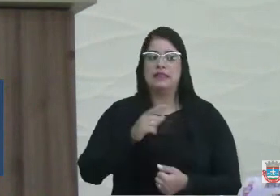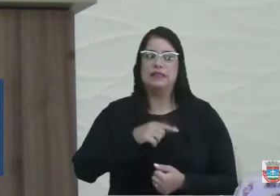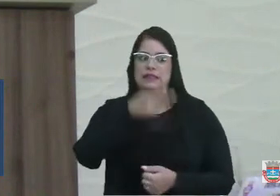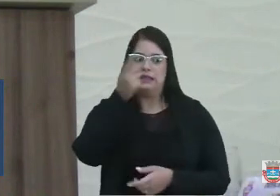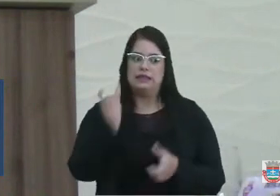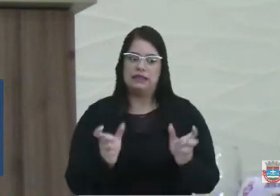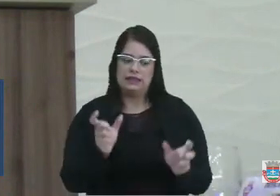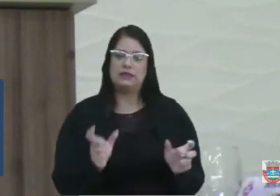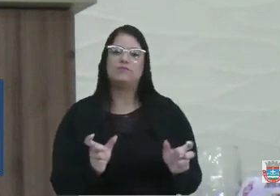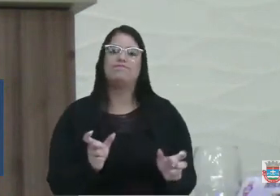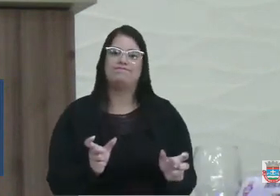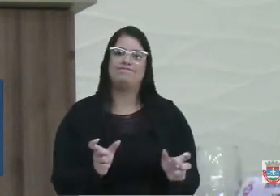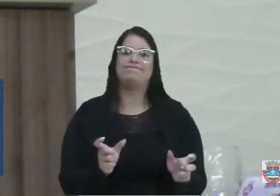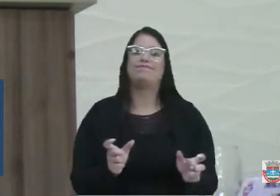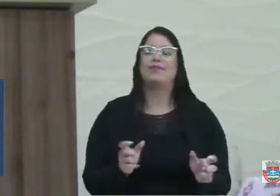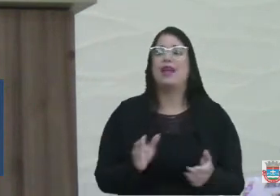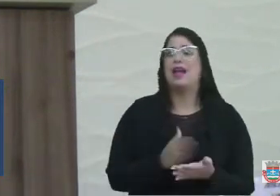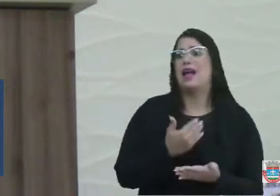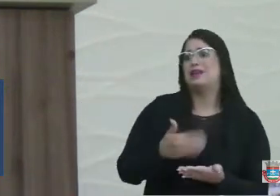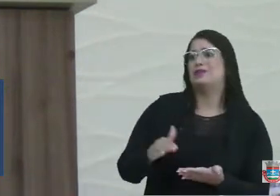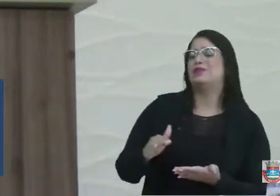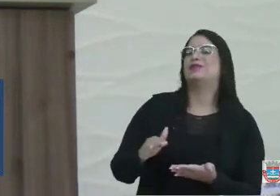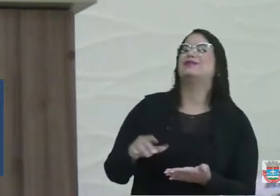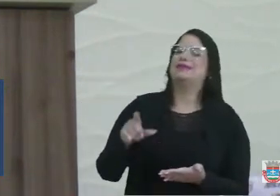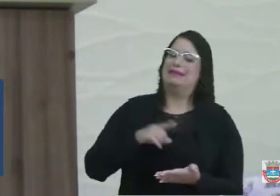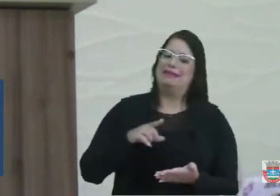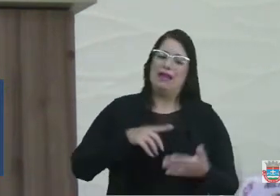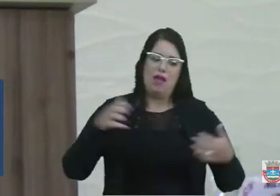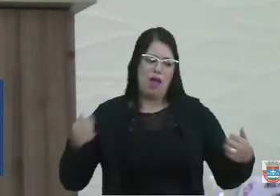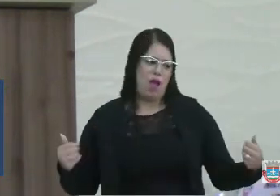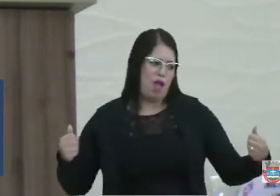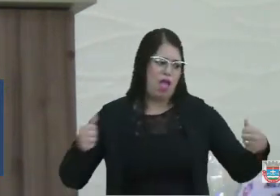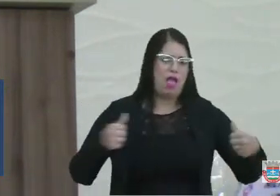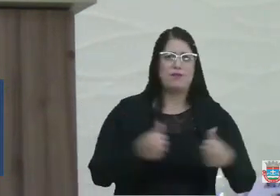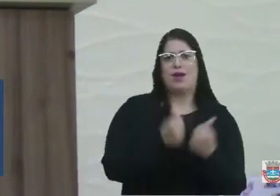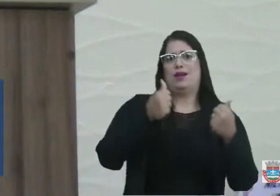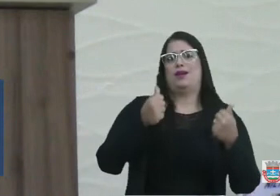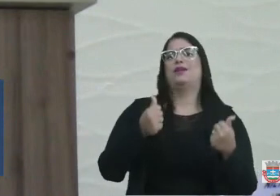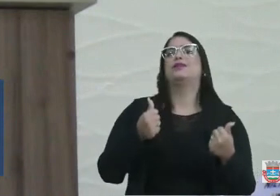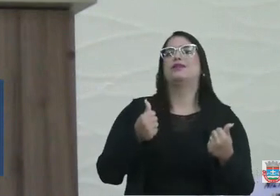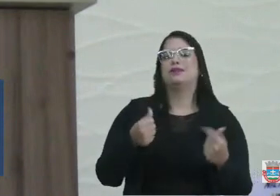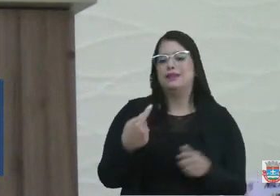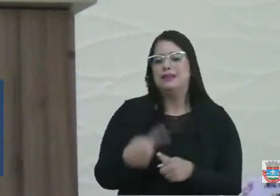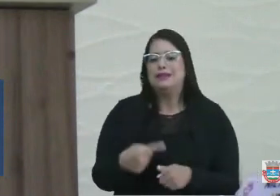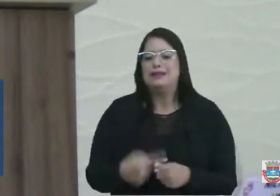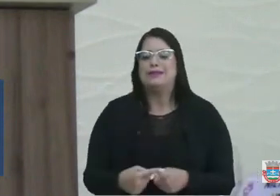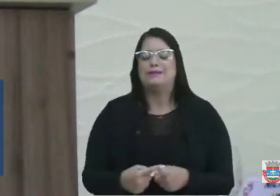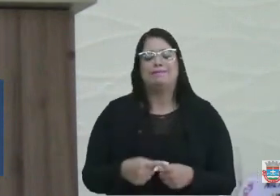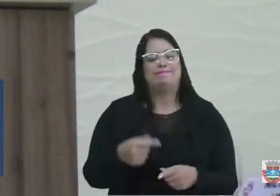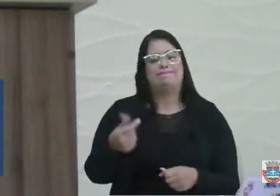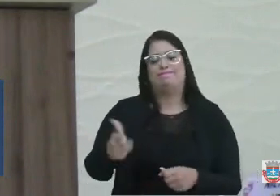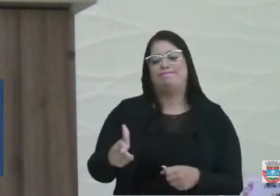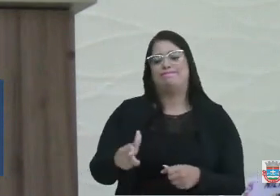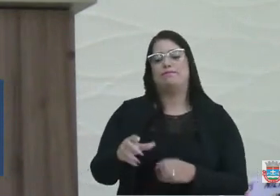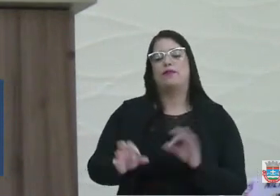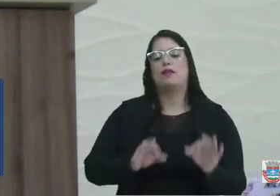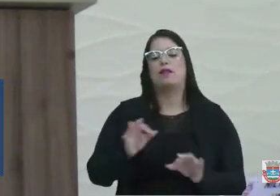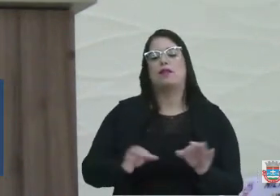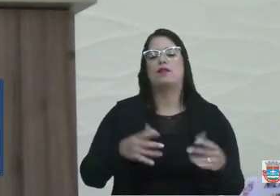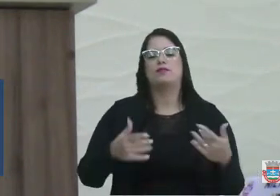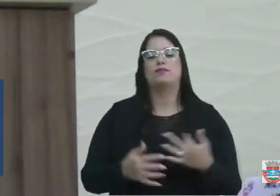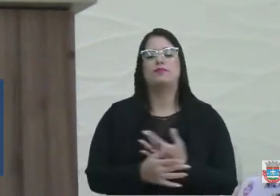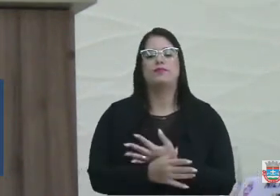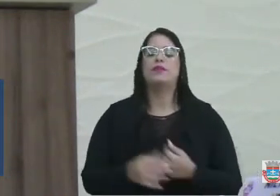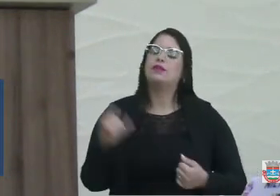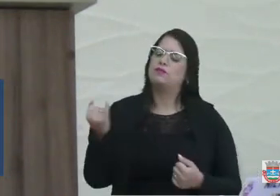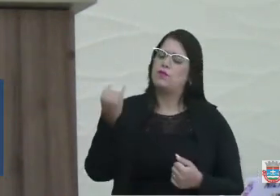vezes até provoca acidente. Como a gente vê a organização de outra cidade vizinha que vem crescendo, e é importante demais